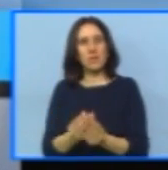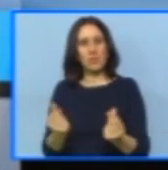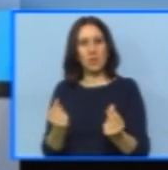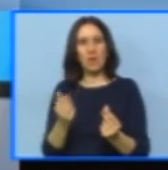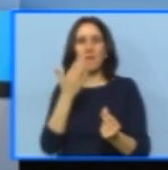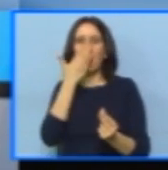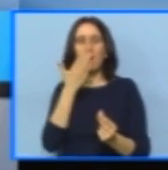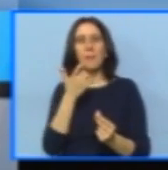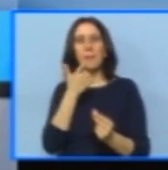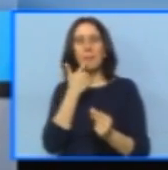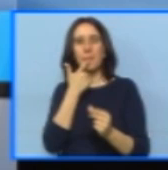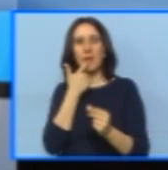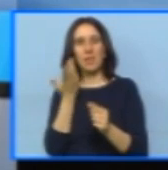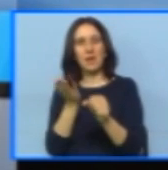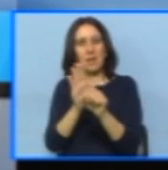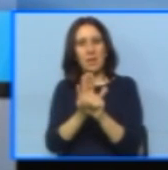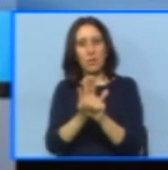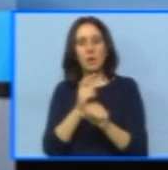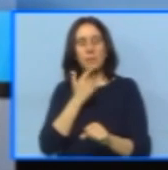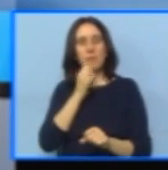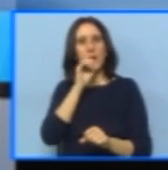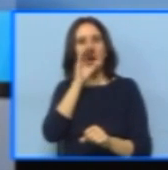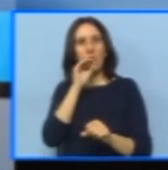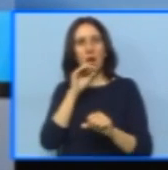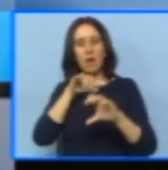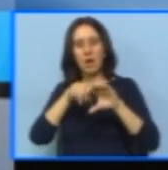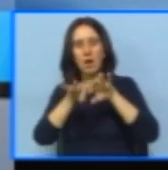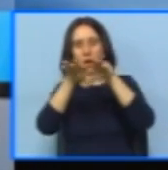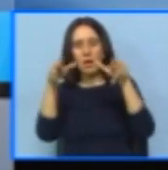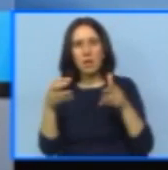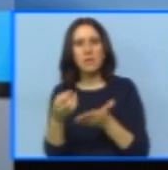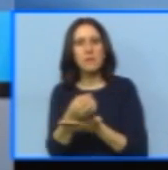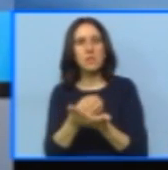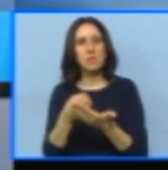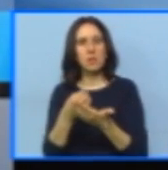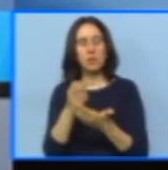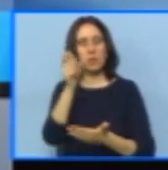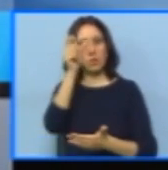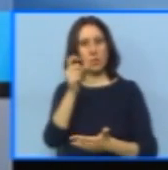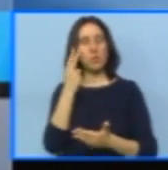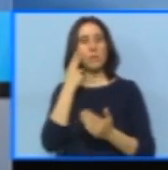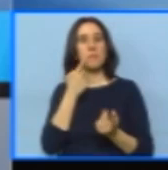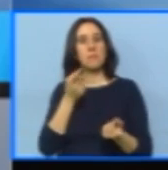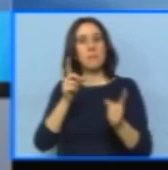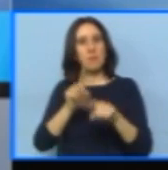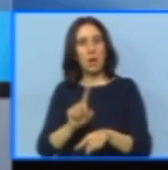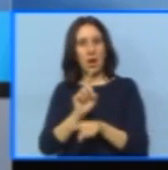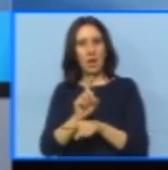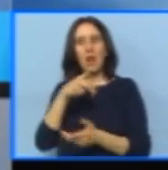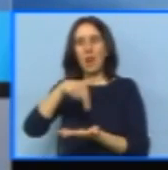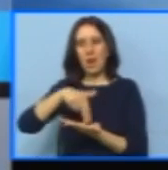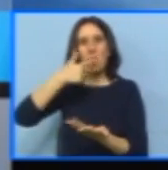assunto, agora percebem que afinal o túmulo está vazio e que o ressuscitado continua, portanto, entre